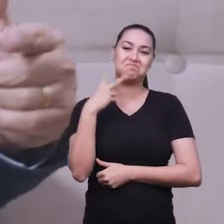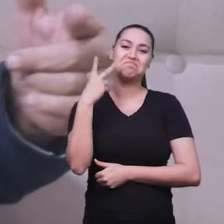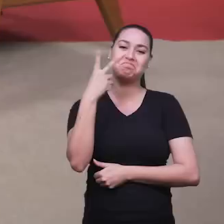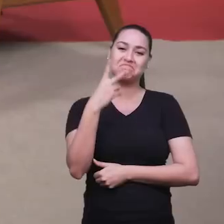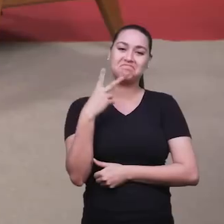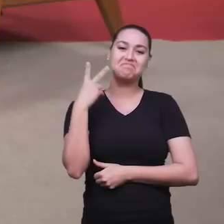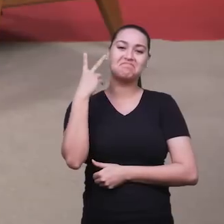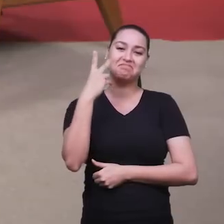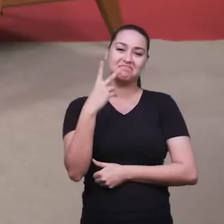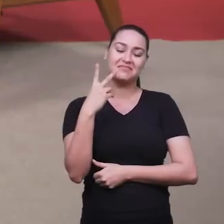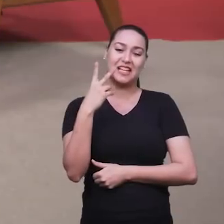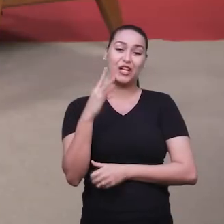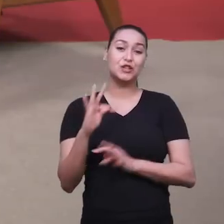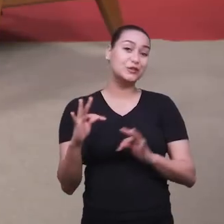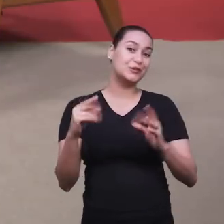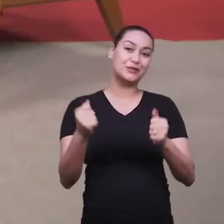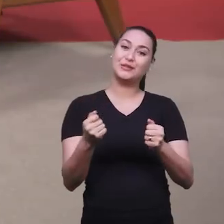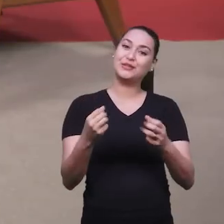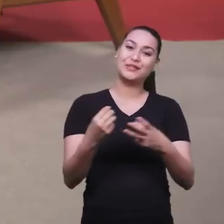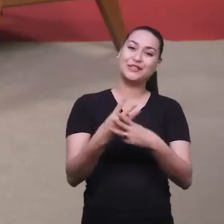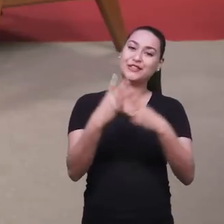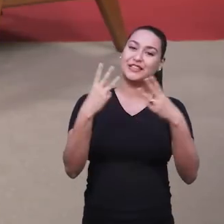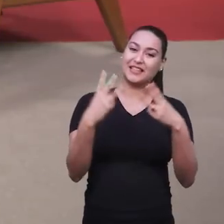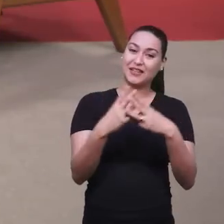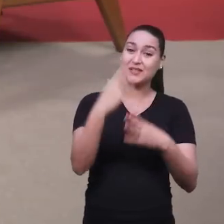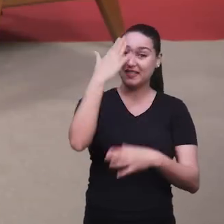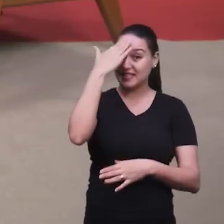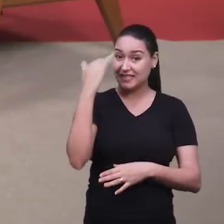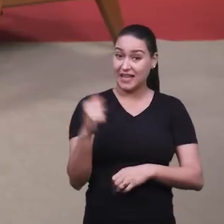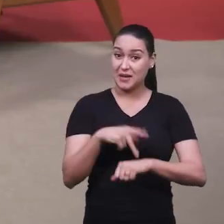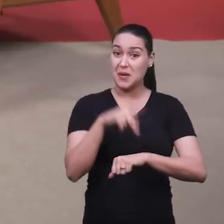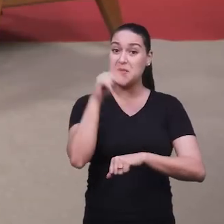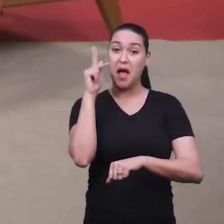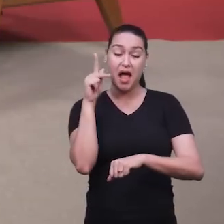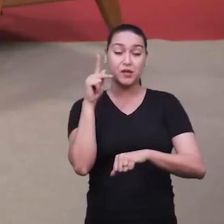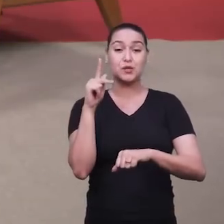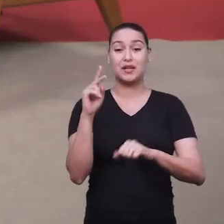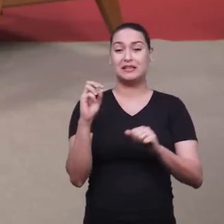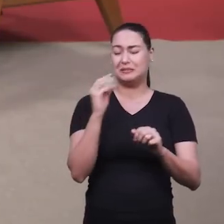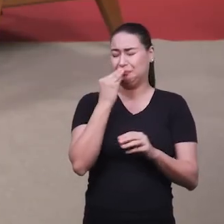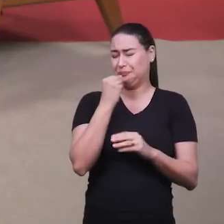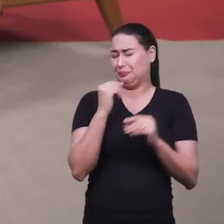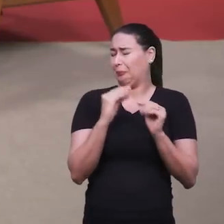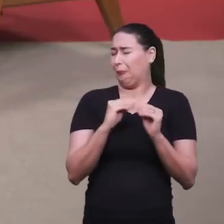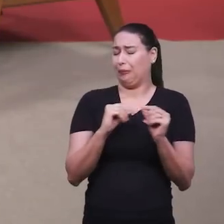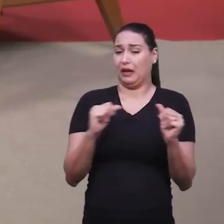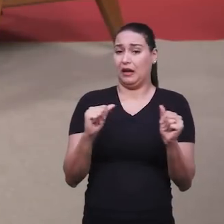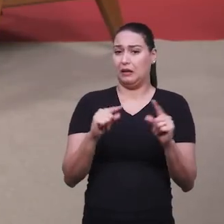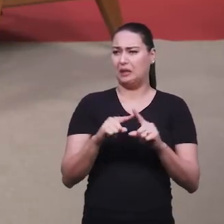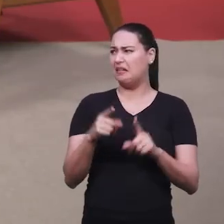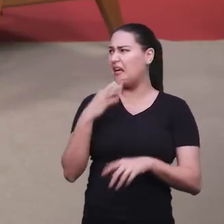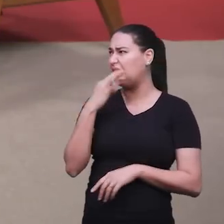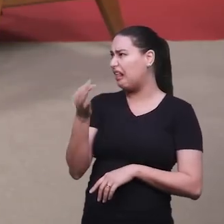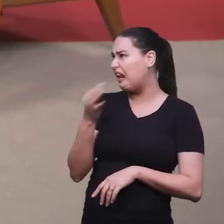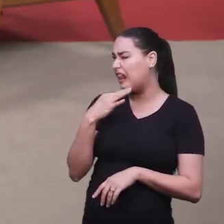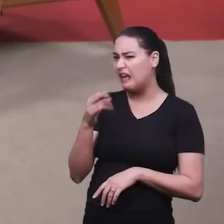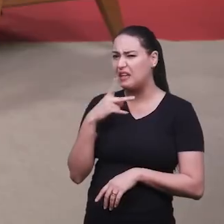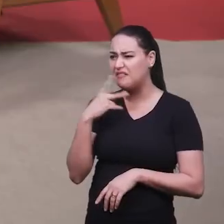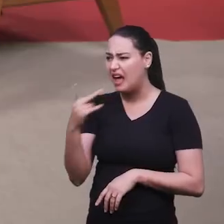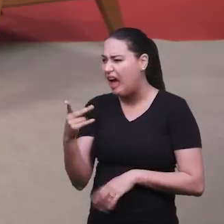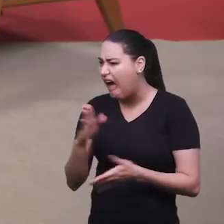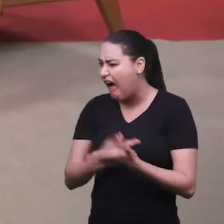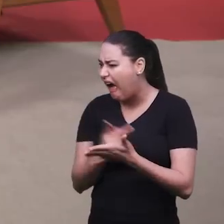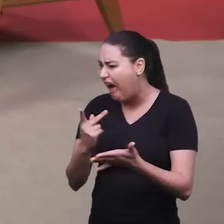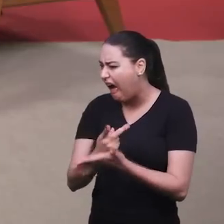pelo vinho. Interessante é que todos eles eram judeus, sabia que na Páscoa tinha ervas